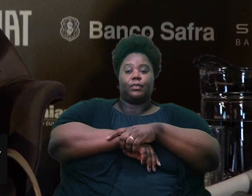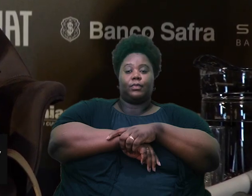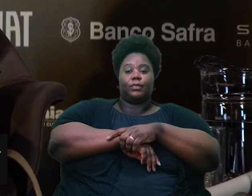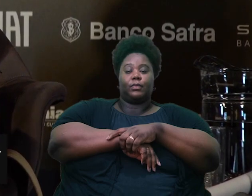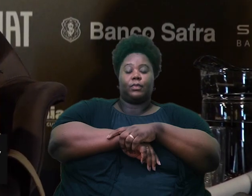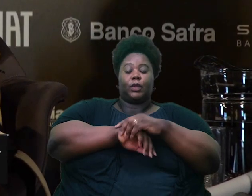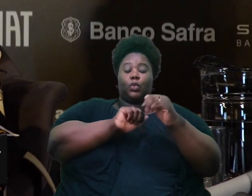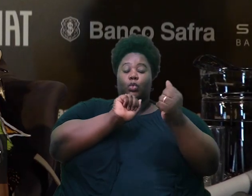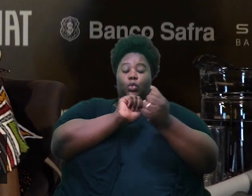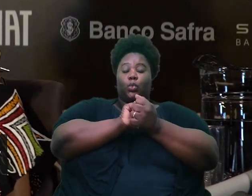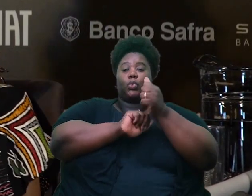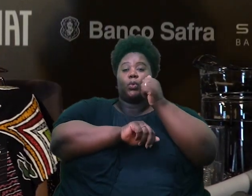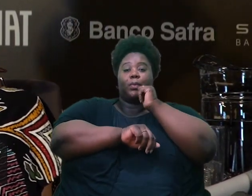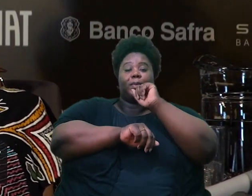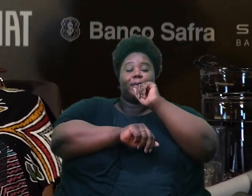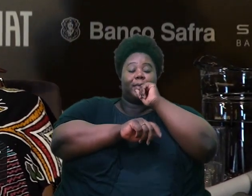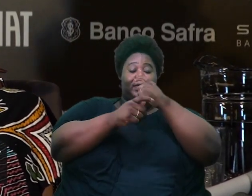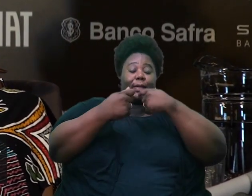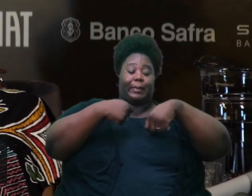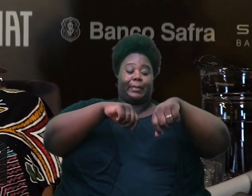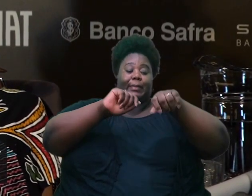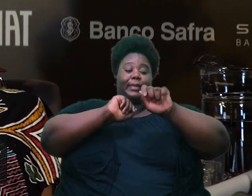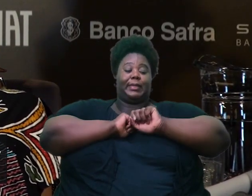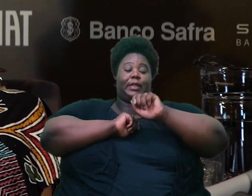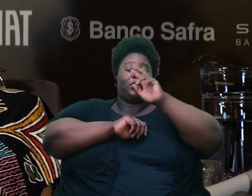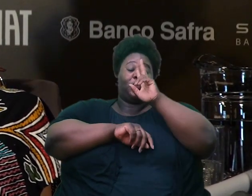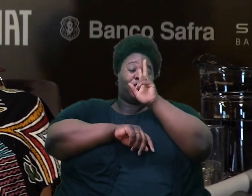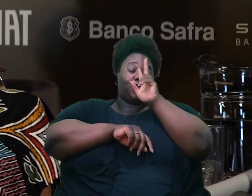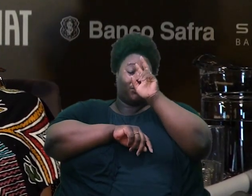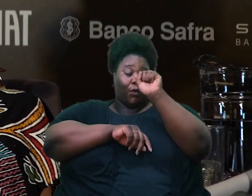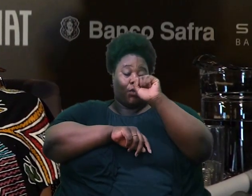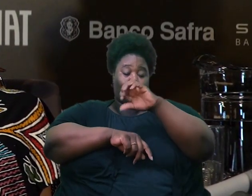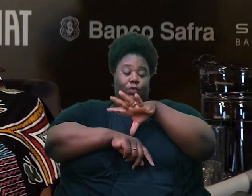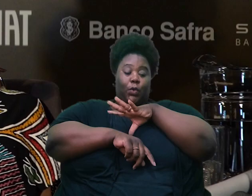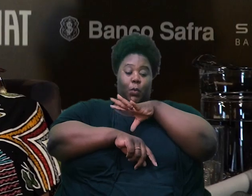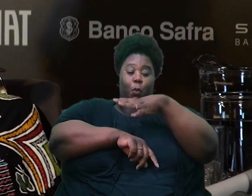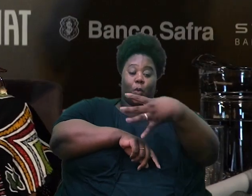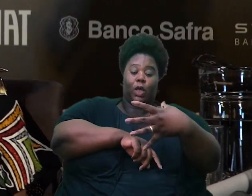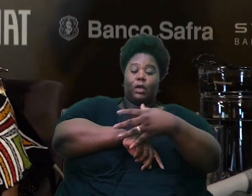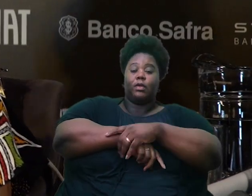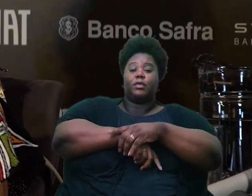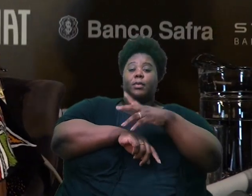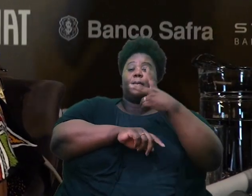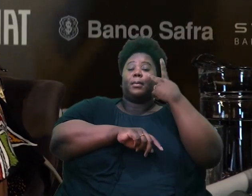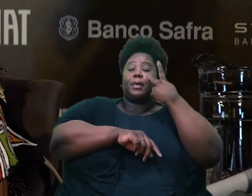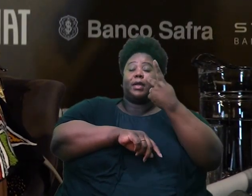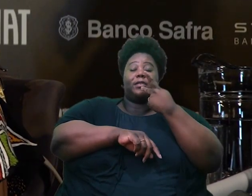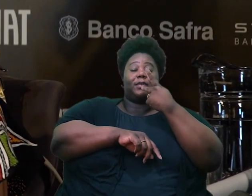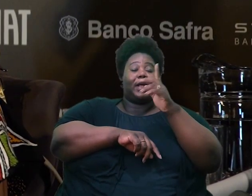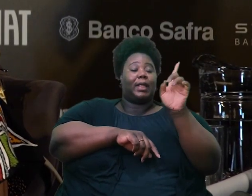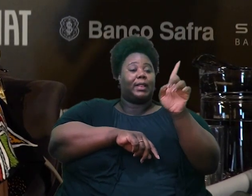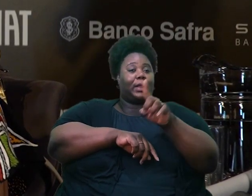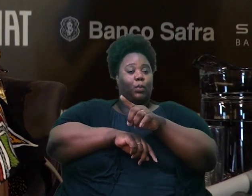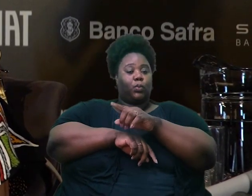da minha mãe, me deu forças, coragem para dizer não.